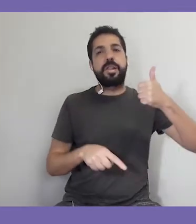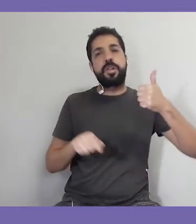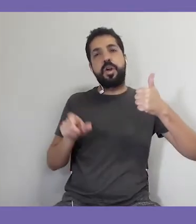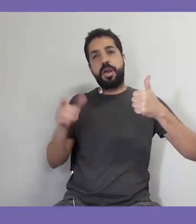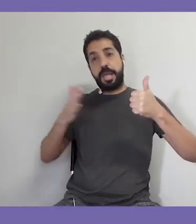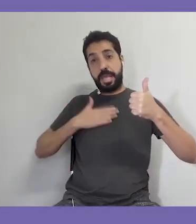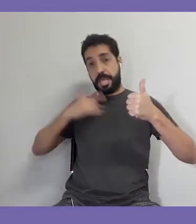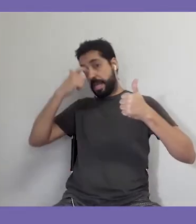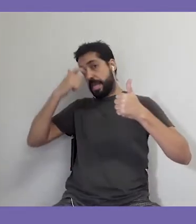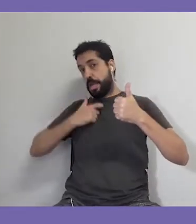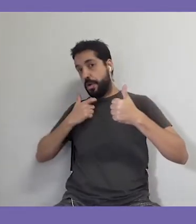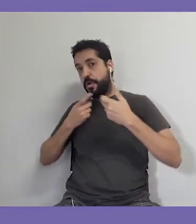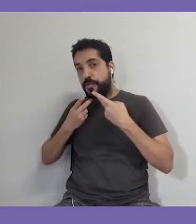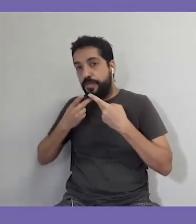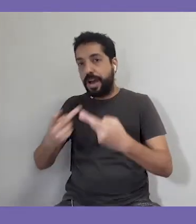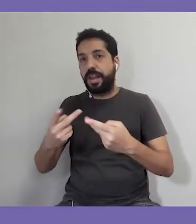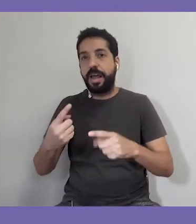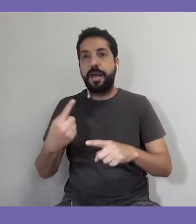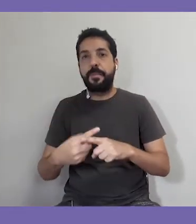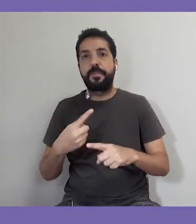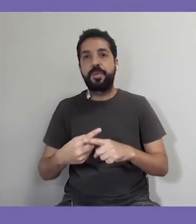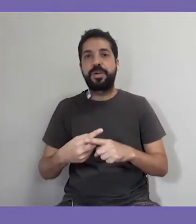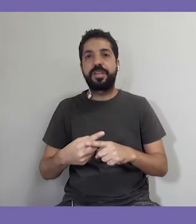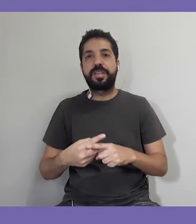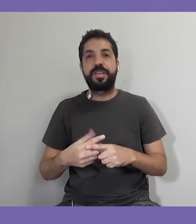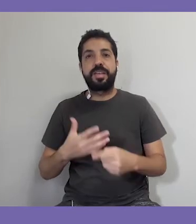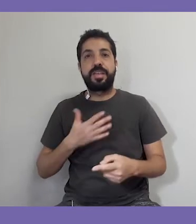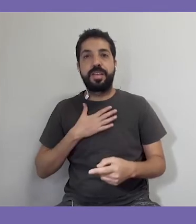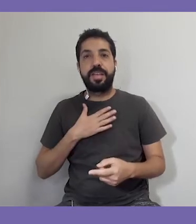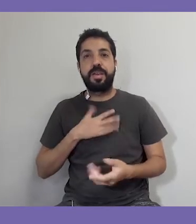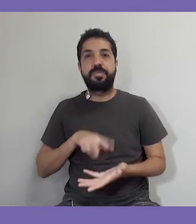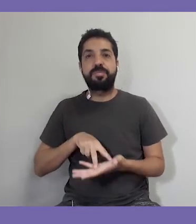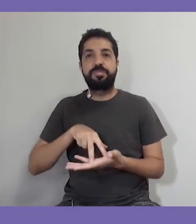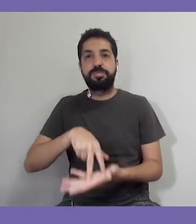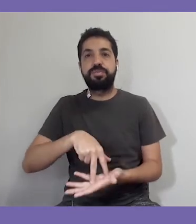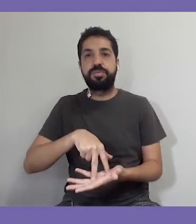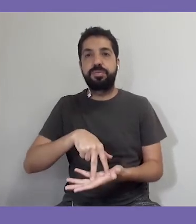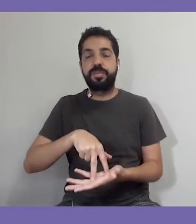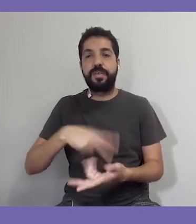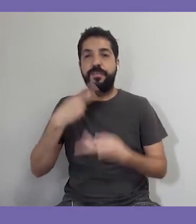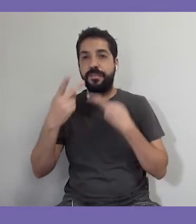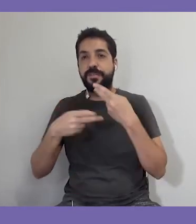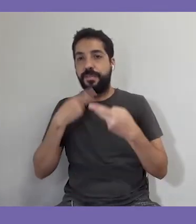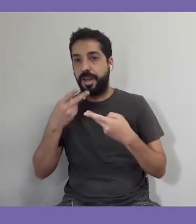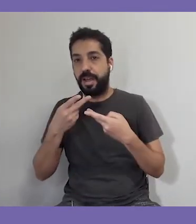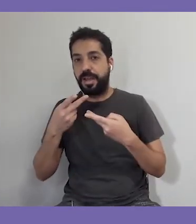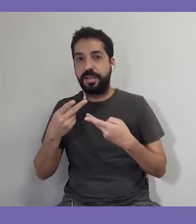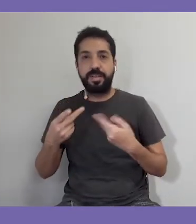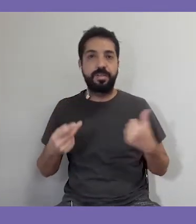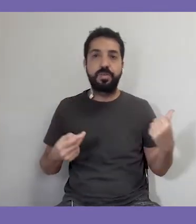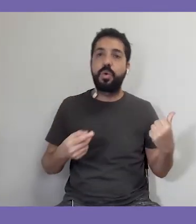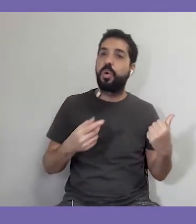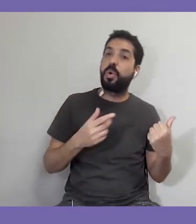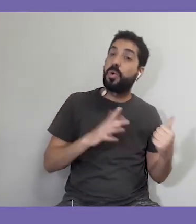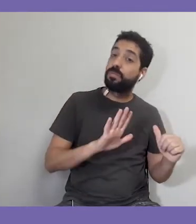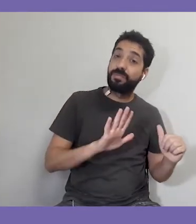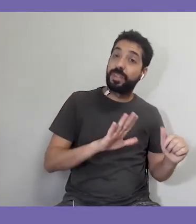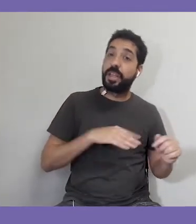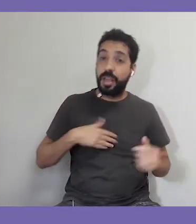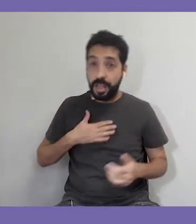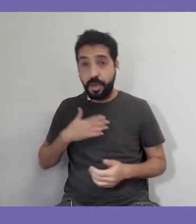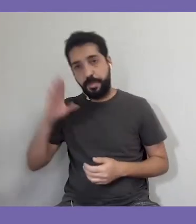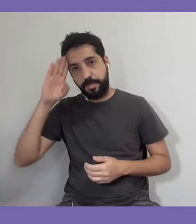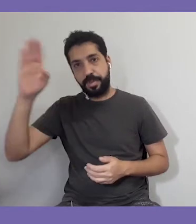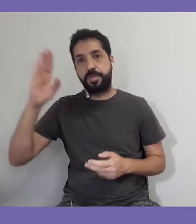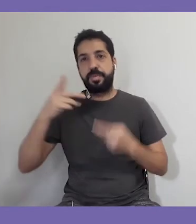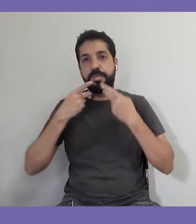eu vá falar, porque eles entendem, né, o local, o meu local de fala e o local de privilégio que cada um ocupa, né,